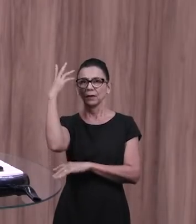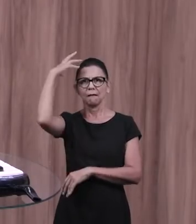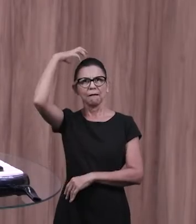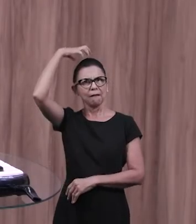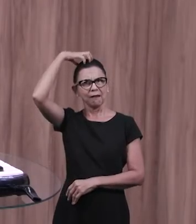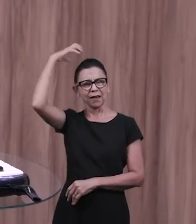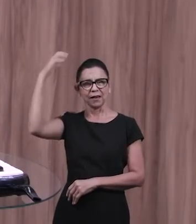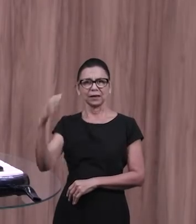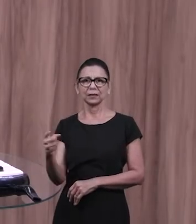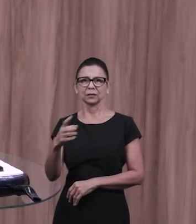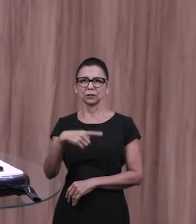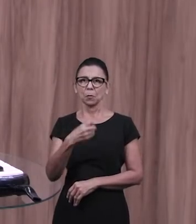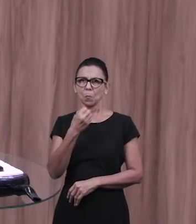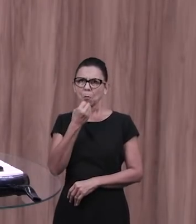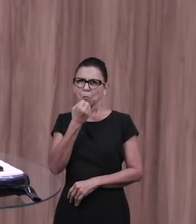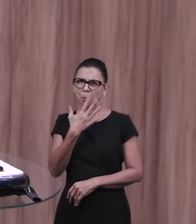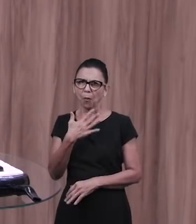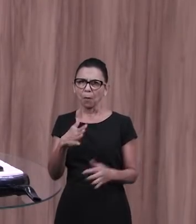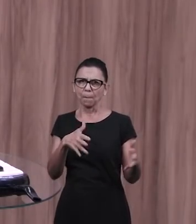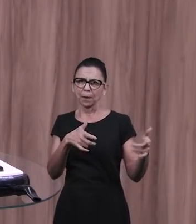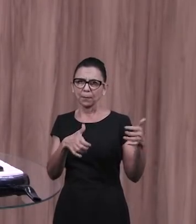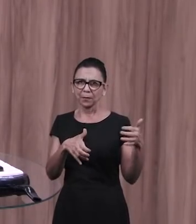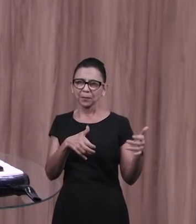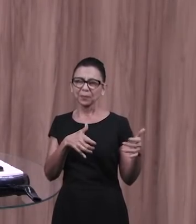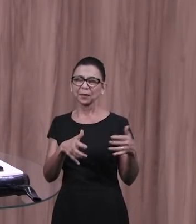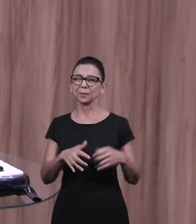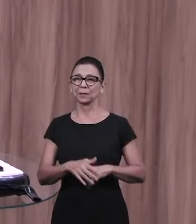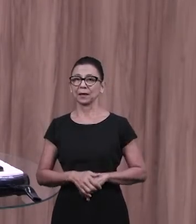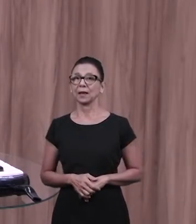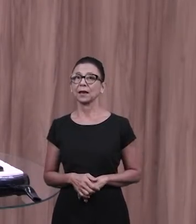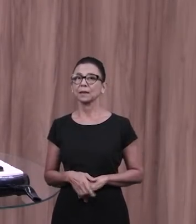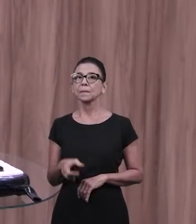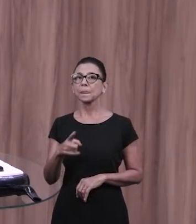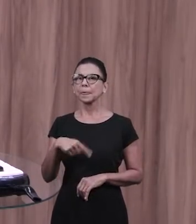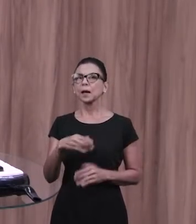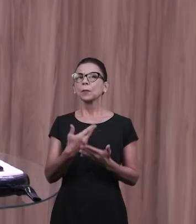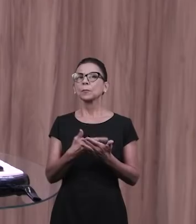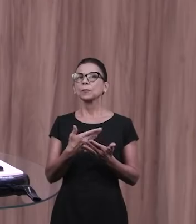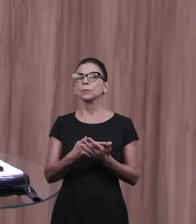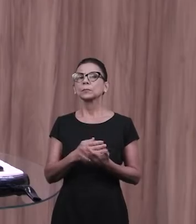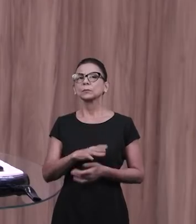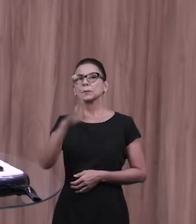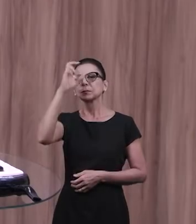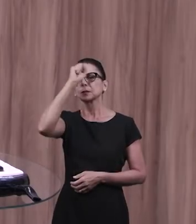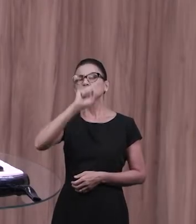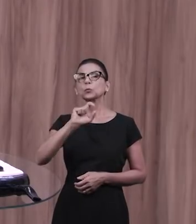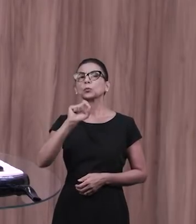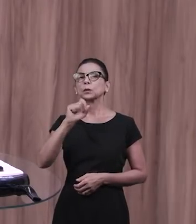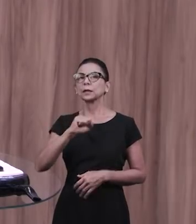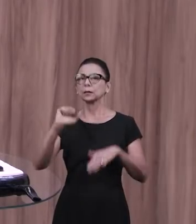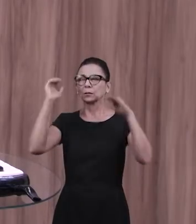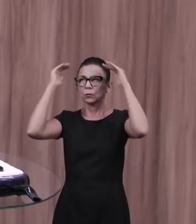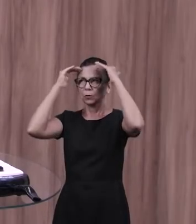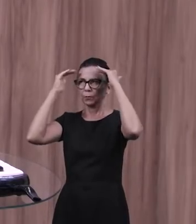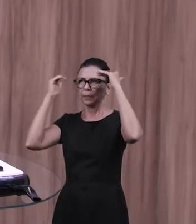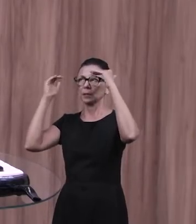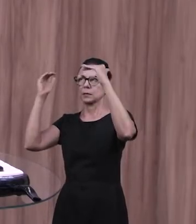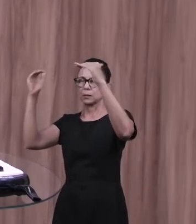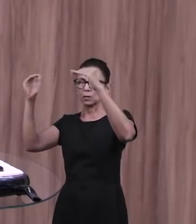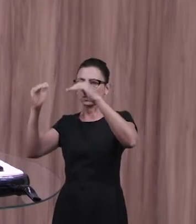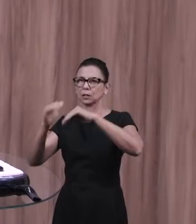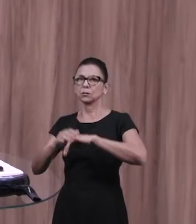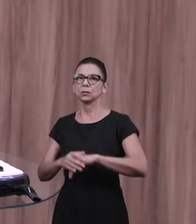aula passada aprendemos que devemos ser obedientes, podemos ser usados pelo Senhor em